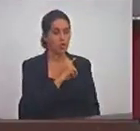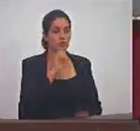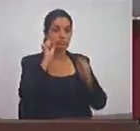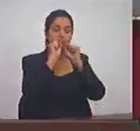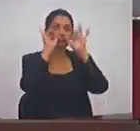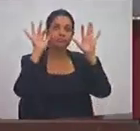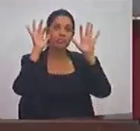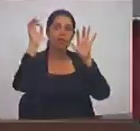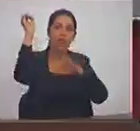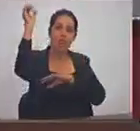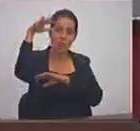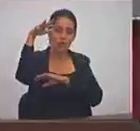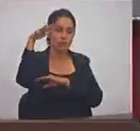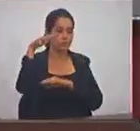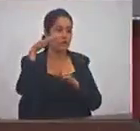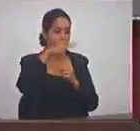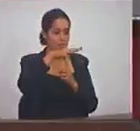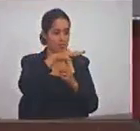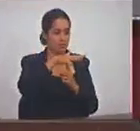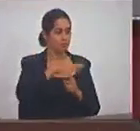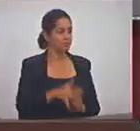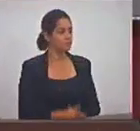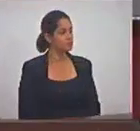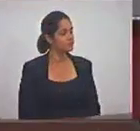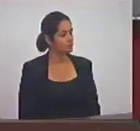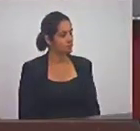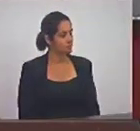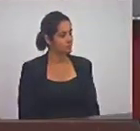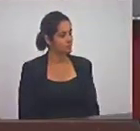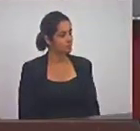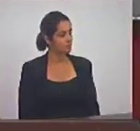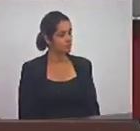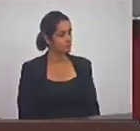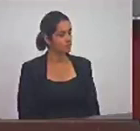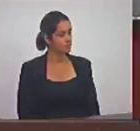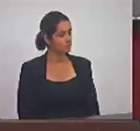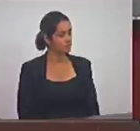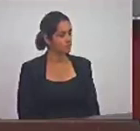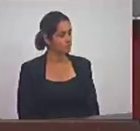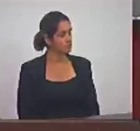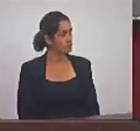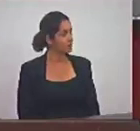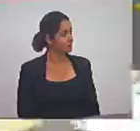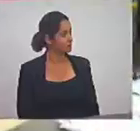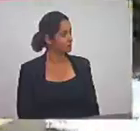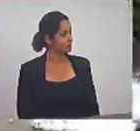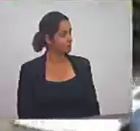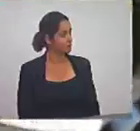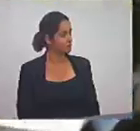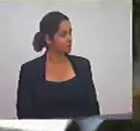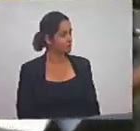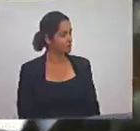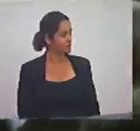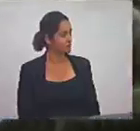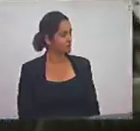Praça da Matriz. Concede uma parte, não, vereador? Com palavra por a parte, nobre vereador Serginho da